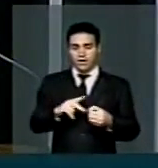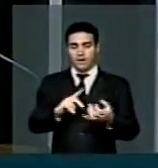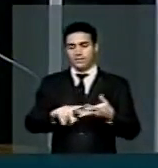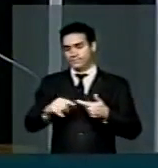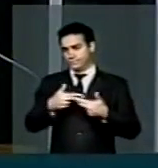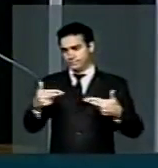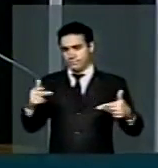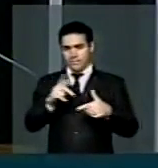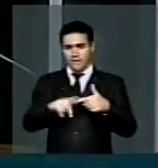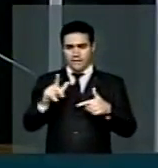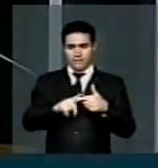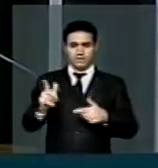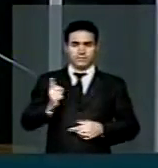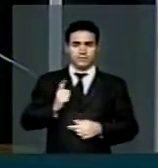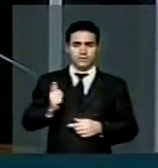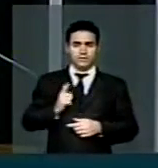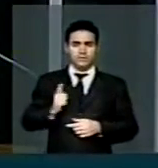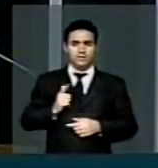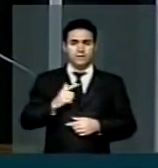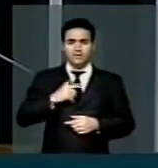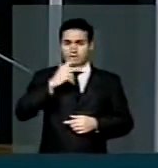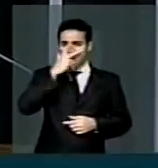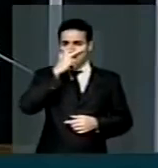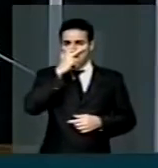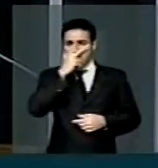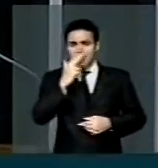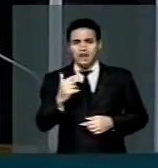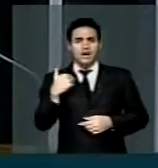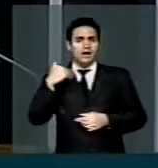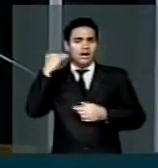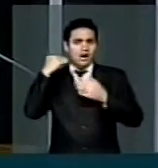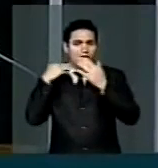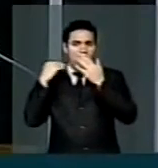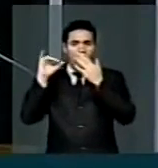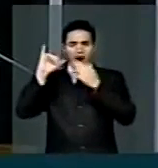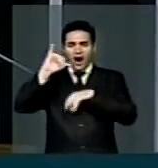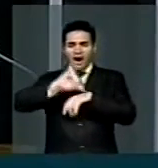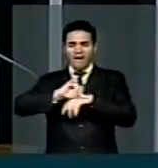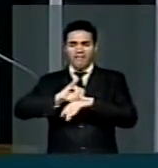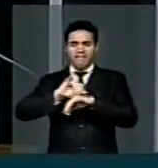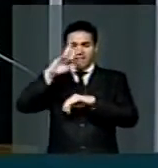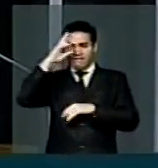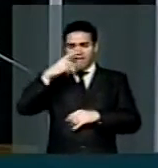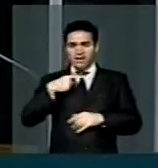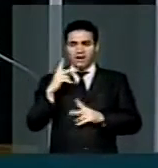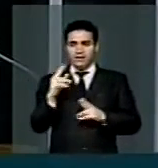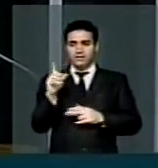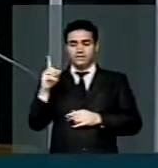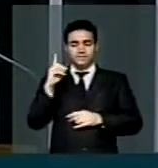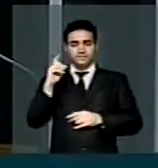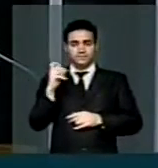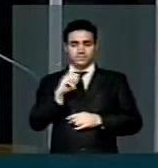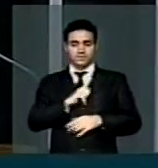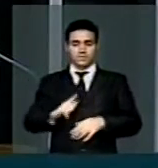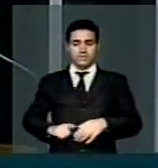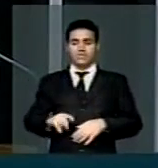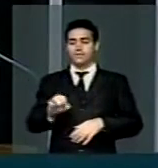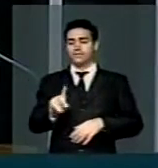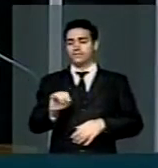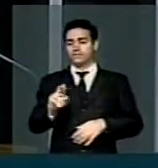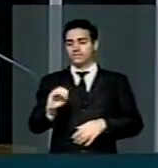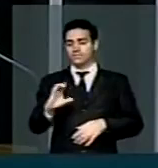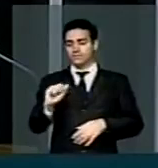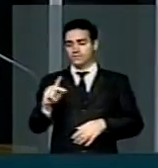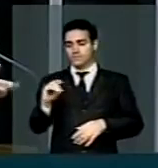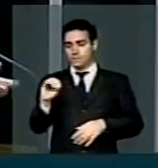outros. Eu acho que a independência do Banco Central, como prega o ex-governador Eduardo Campos, ela é muito